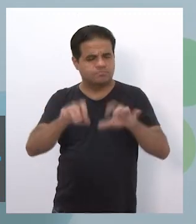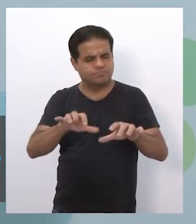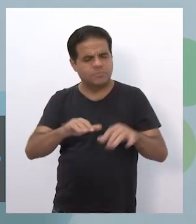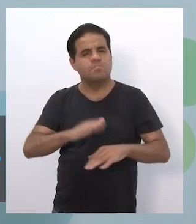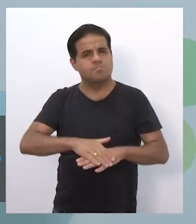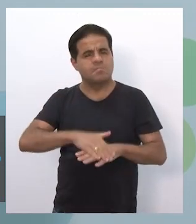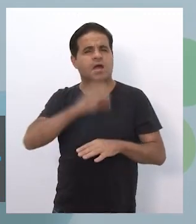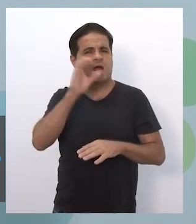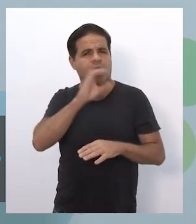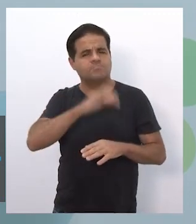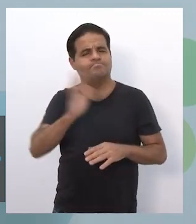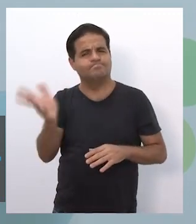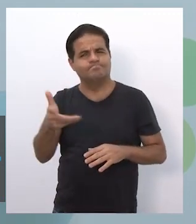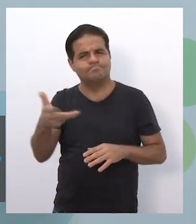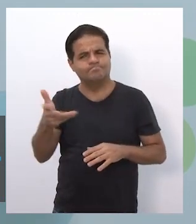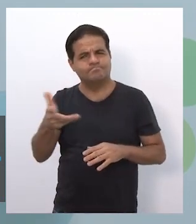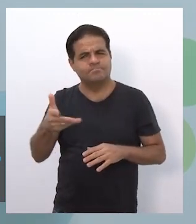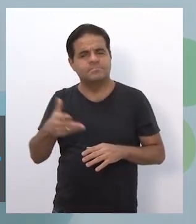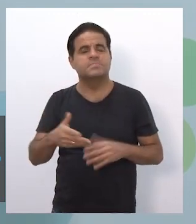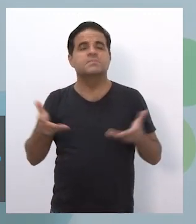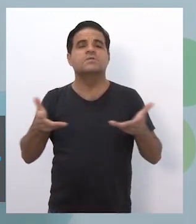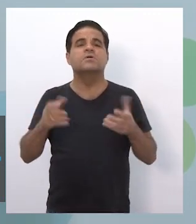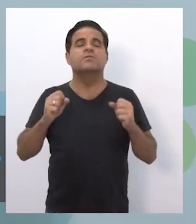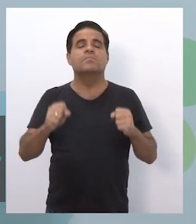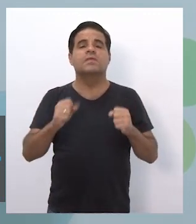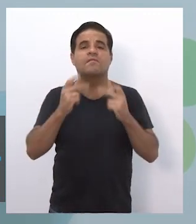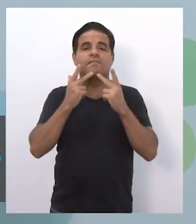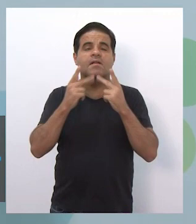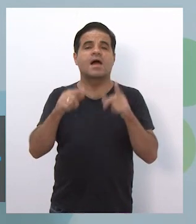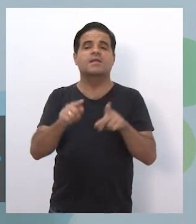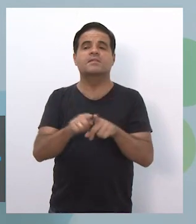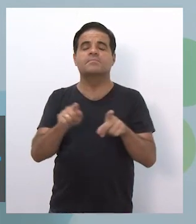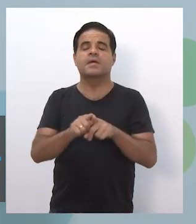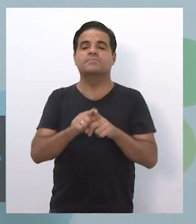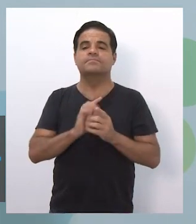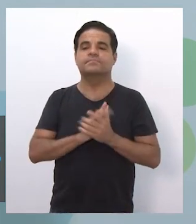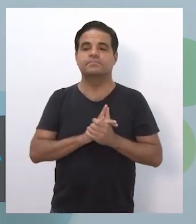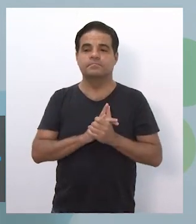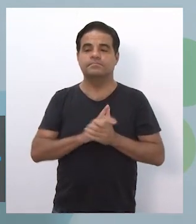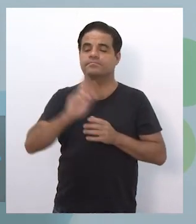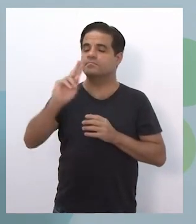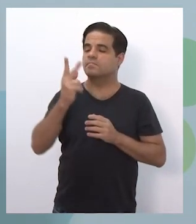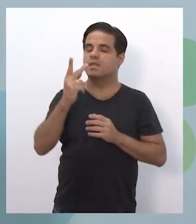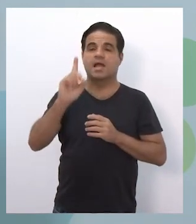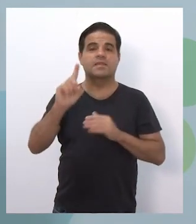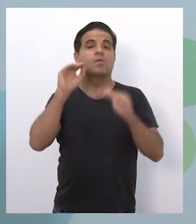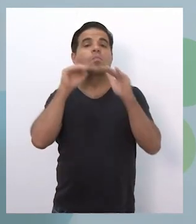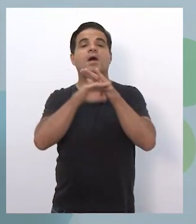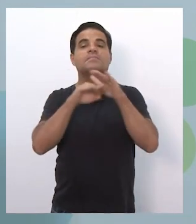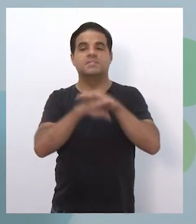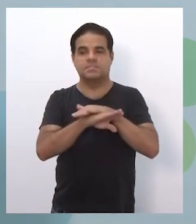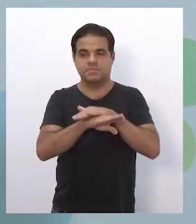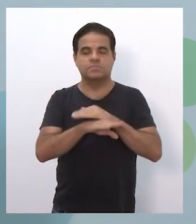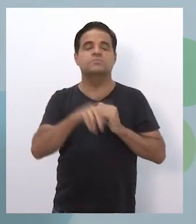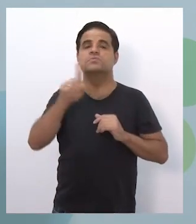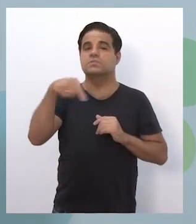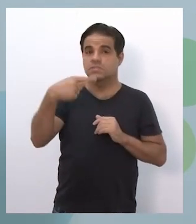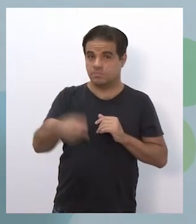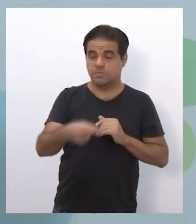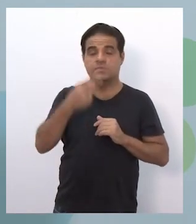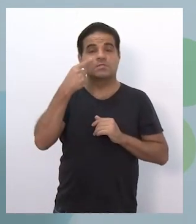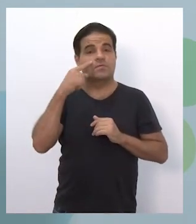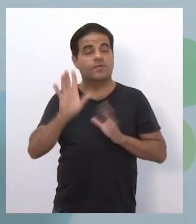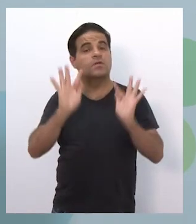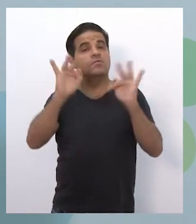Então, e agora, né, a gente vai poder falar um pouquinho também do HD, do armazenamento, né? Depois vocês vão ver